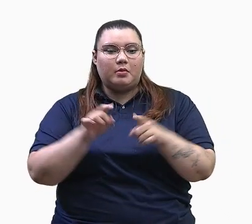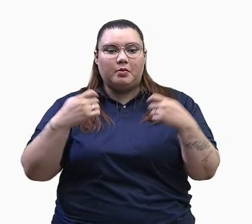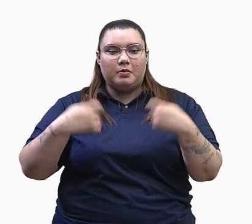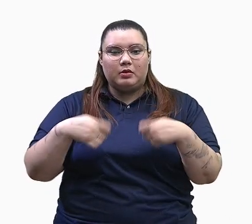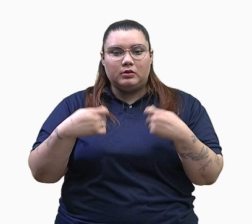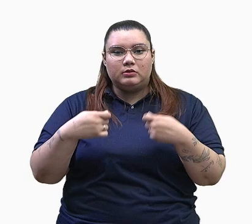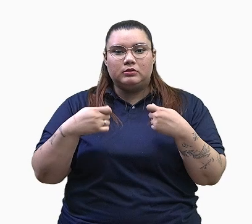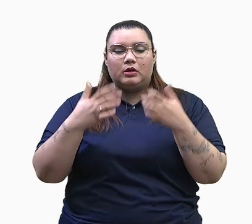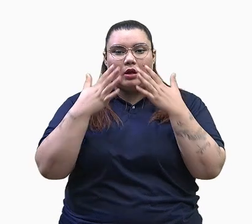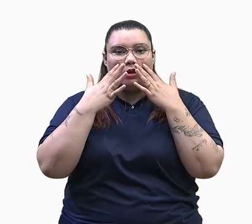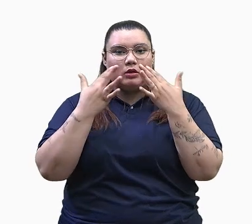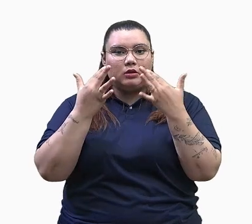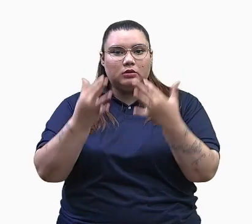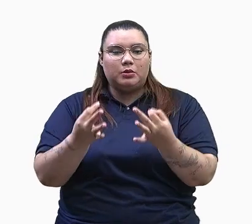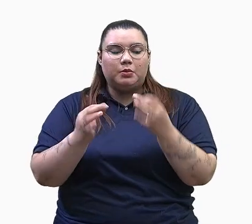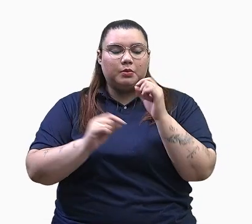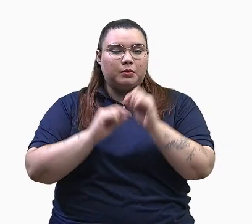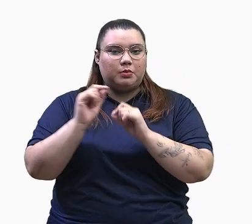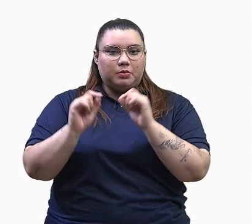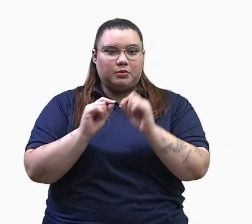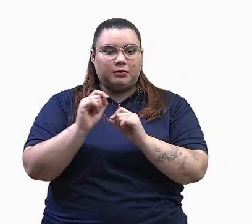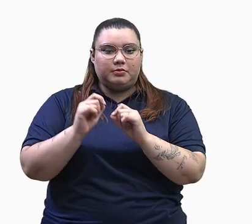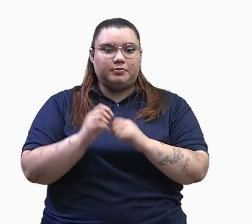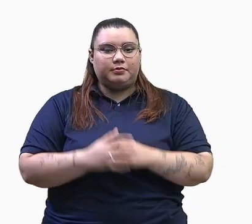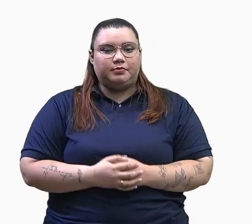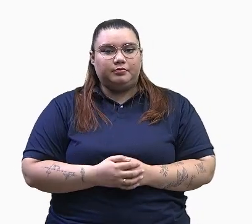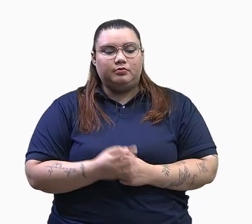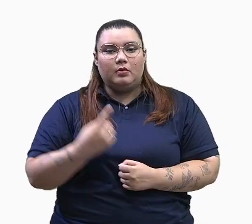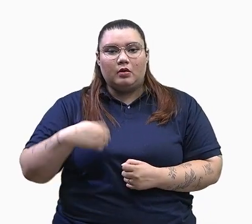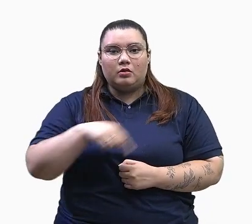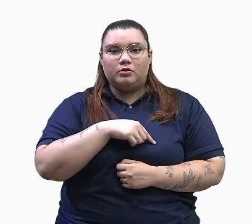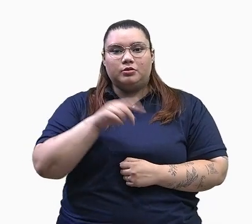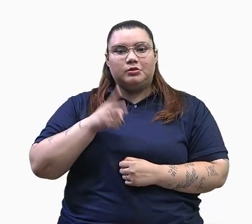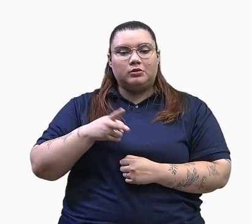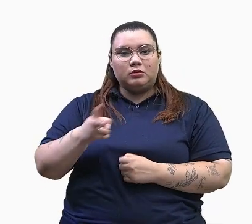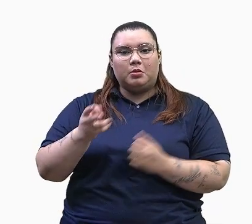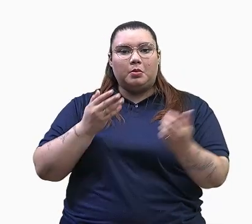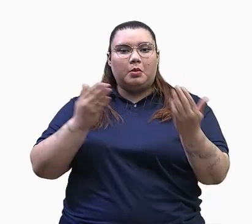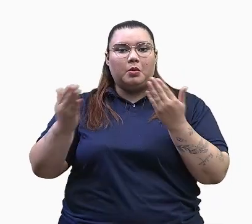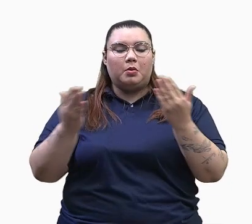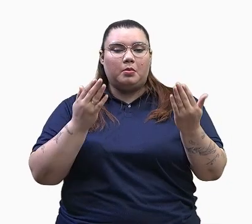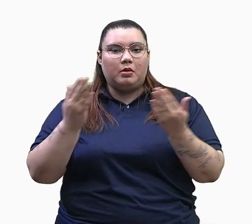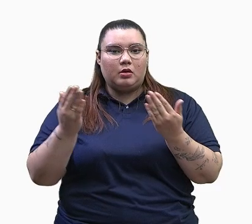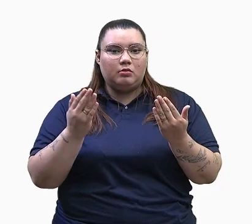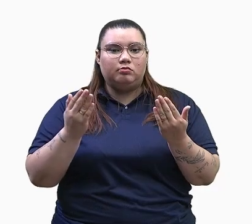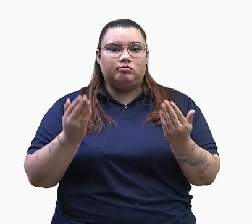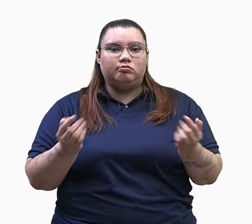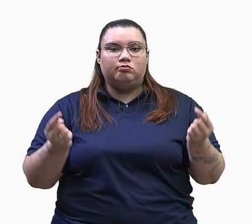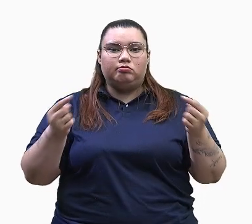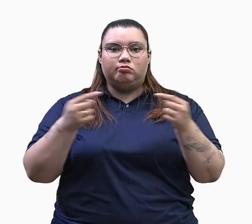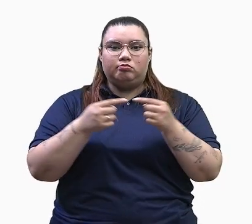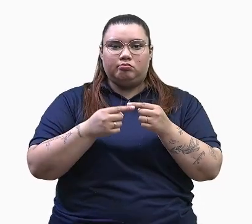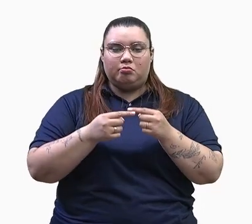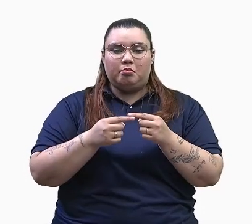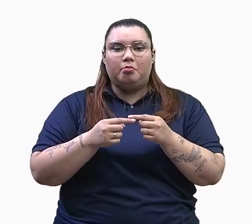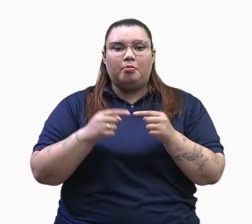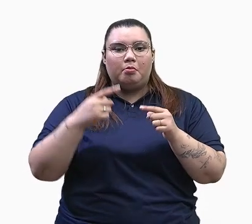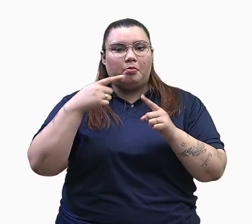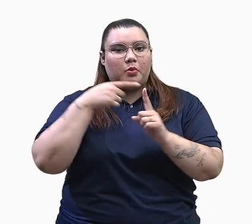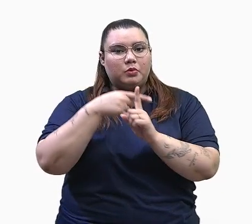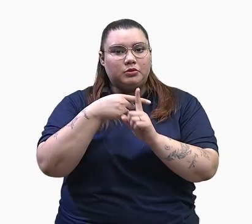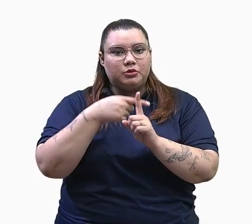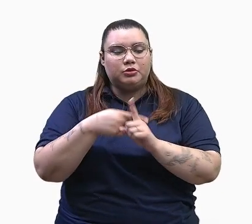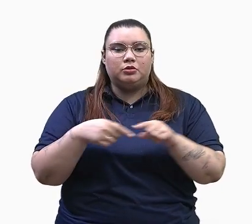precisa observar que a gente está sempre comparando as vantagens, as desvantagens